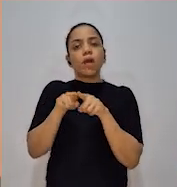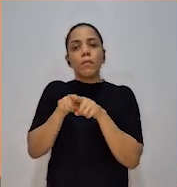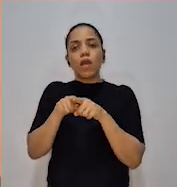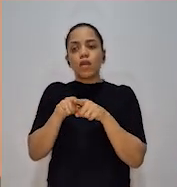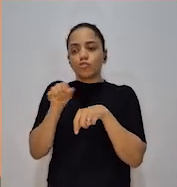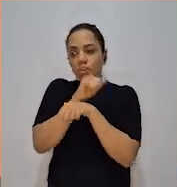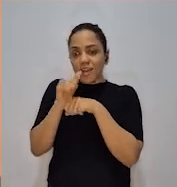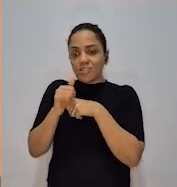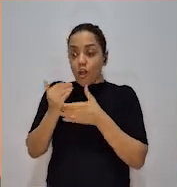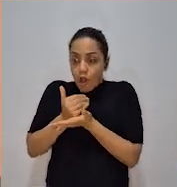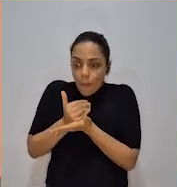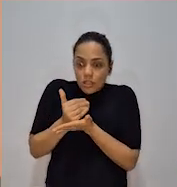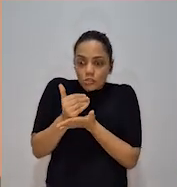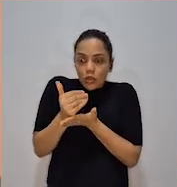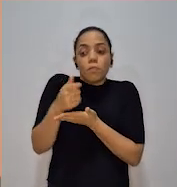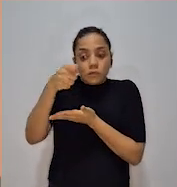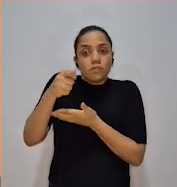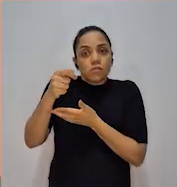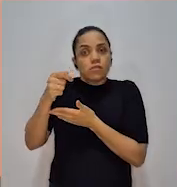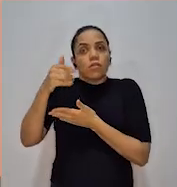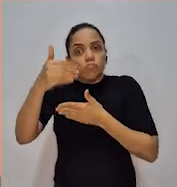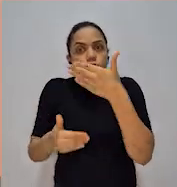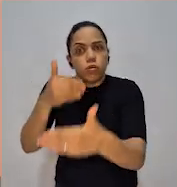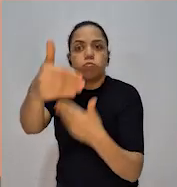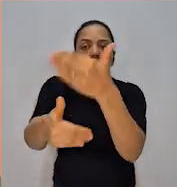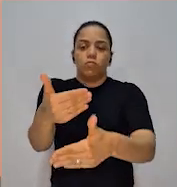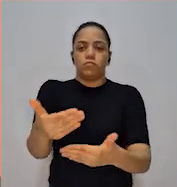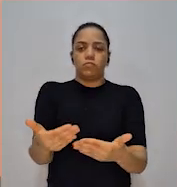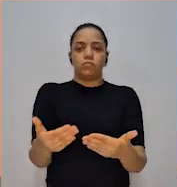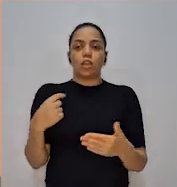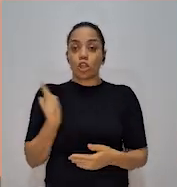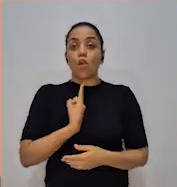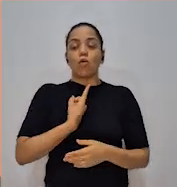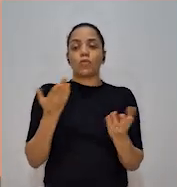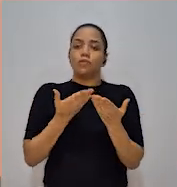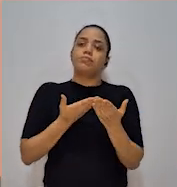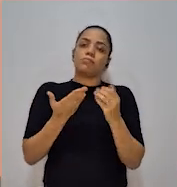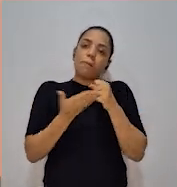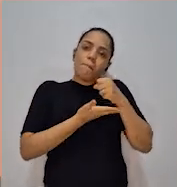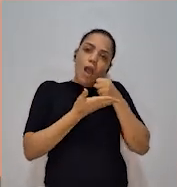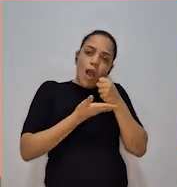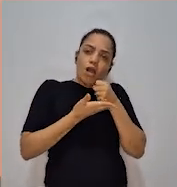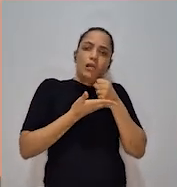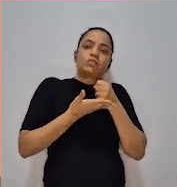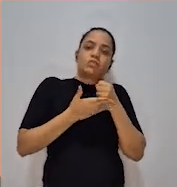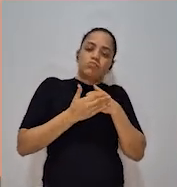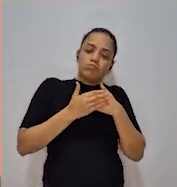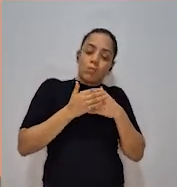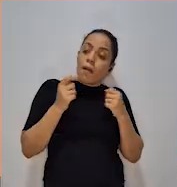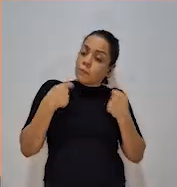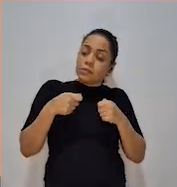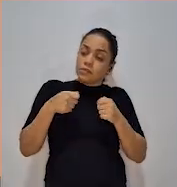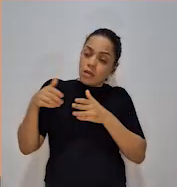janela aberta é um ótimo primeiro passo, de fato, a gente começa por onde as coisas estão começando a acontecer, mas que seja necessário caminhar,